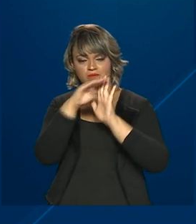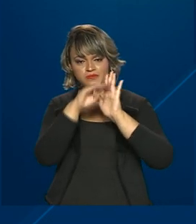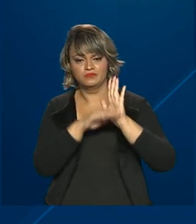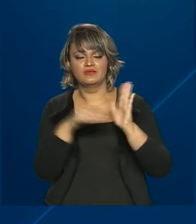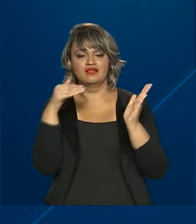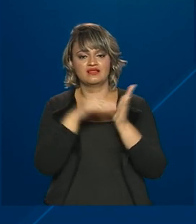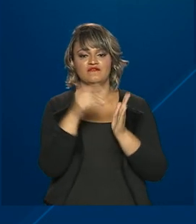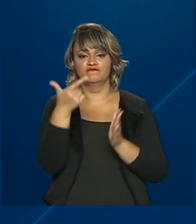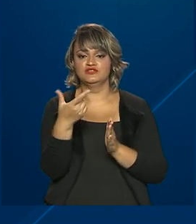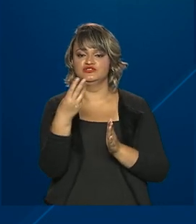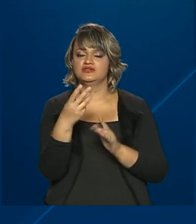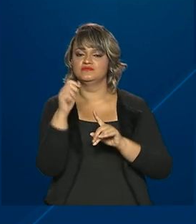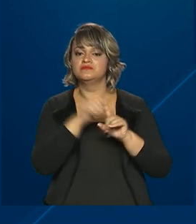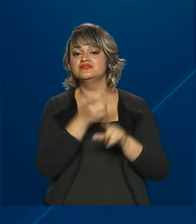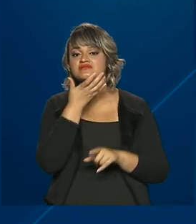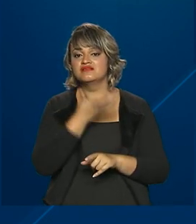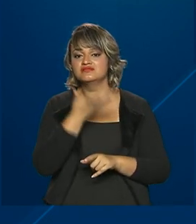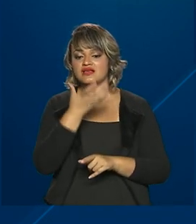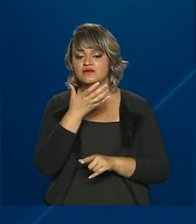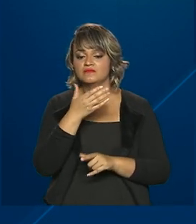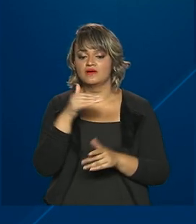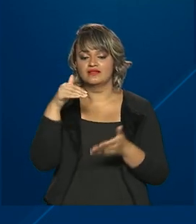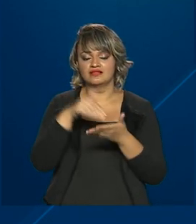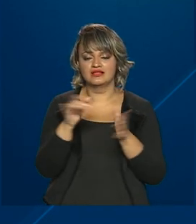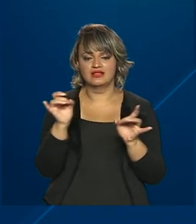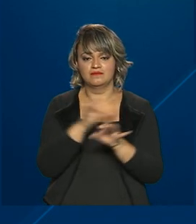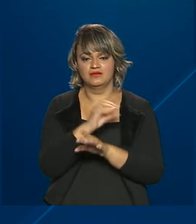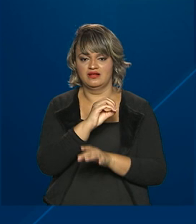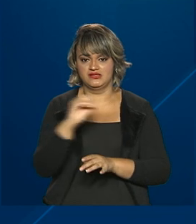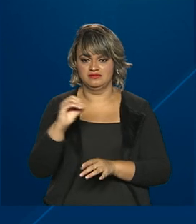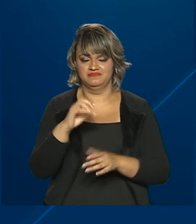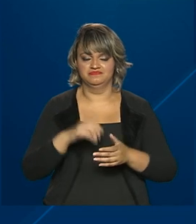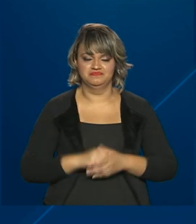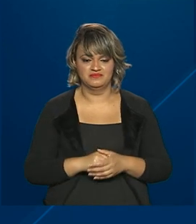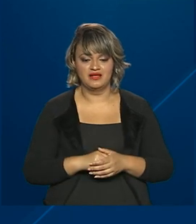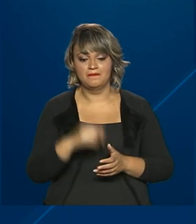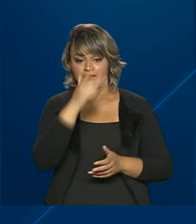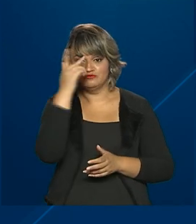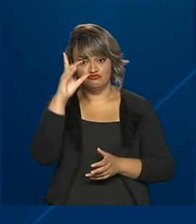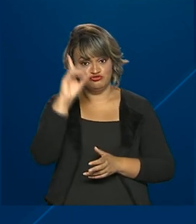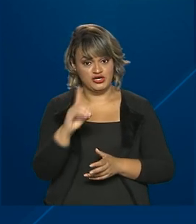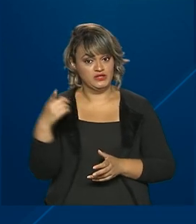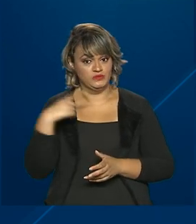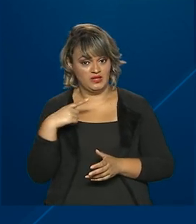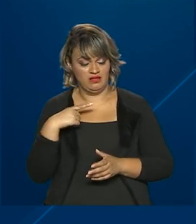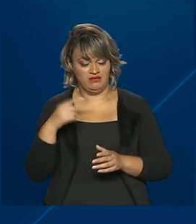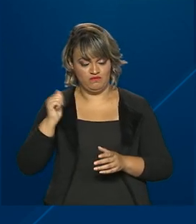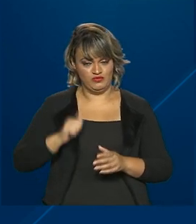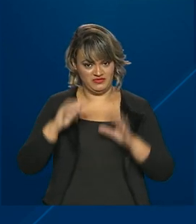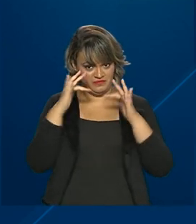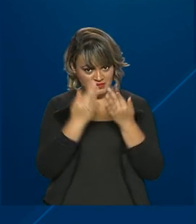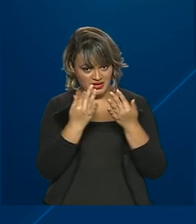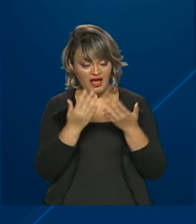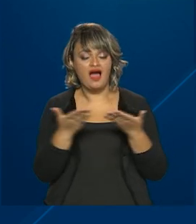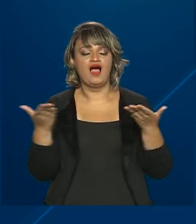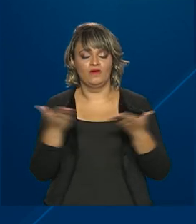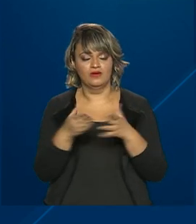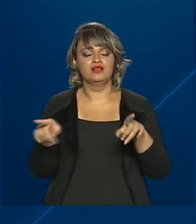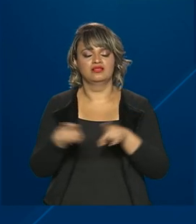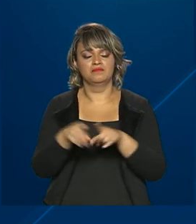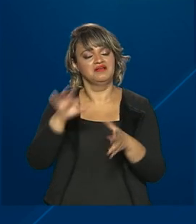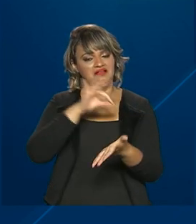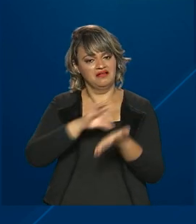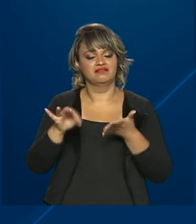Segue até 23 de dezembro para o nisso terminado em 0 os beneficiários do Bolsa Família entram automaticamente